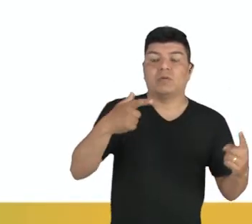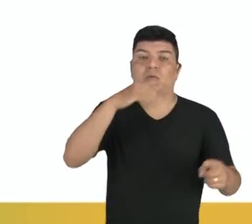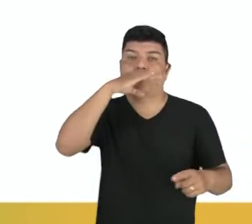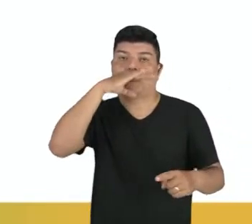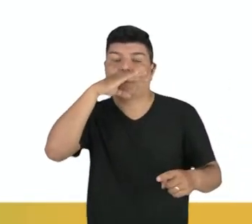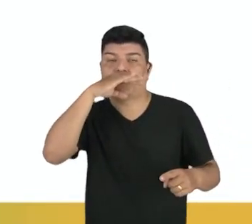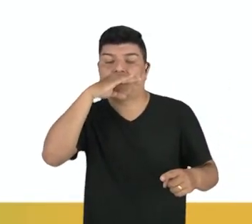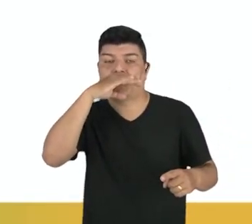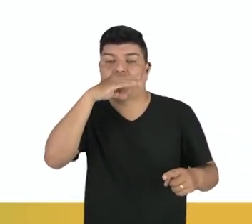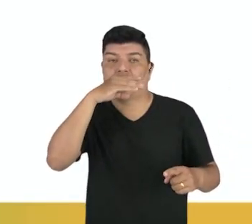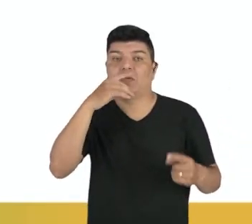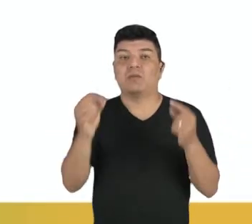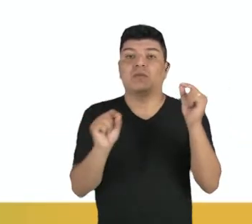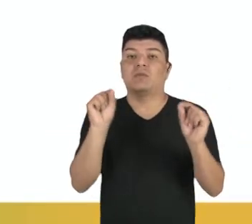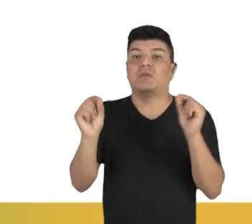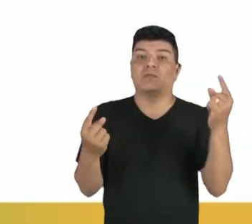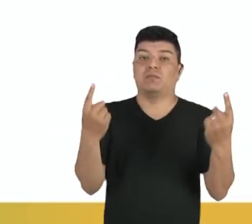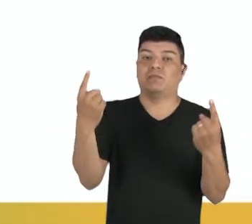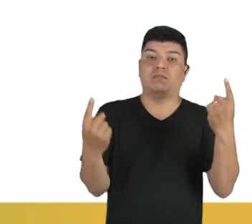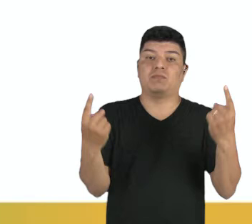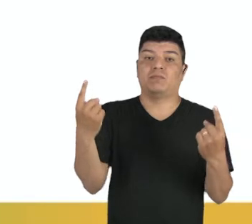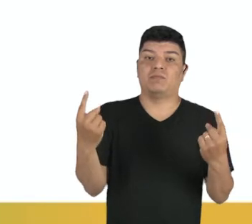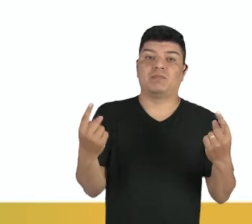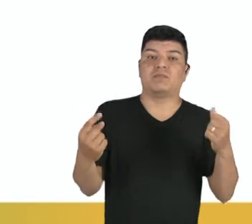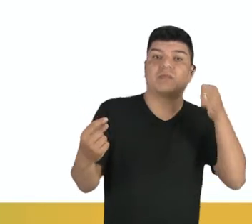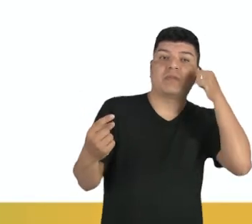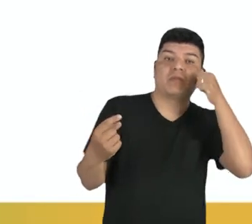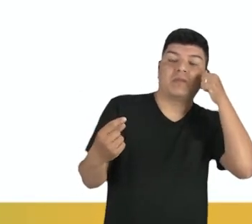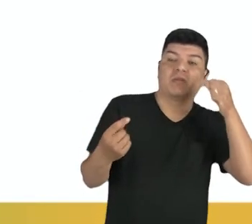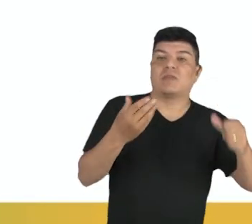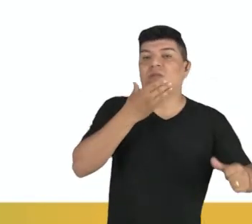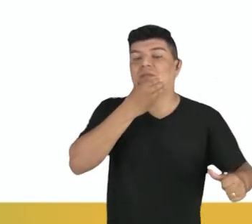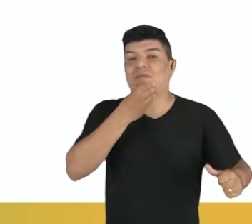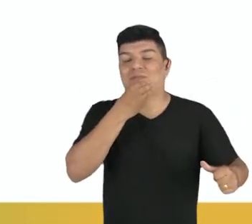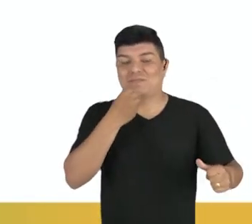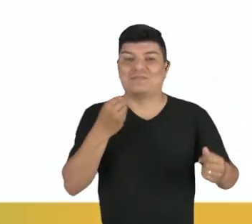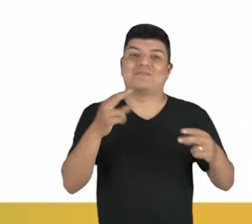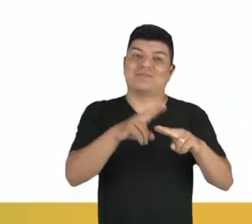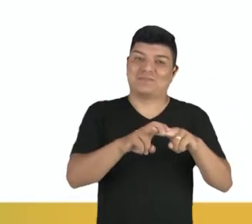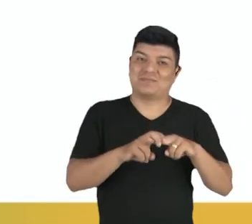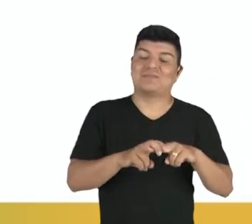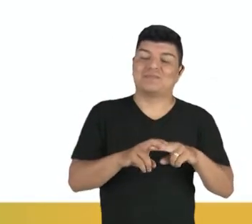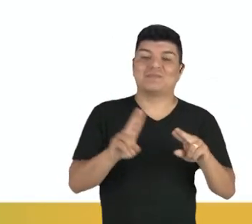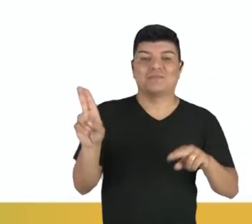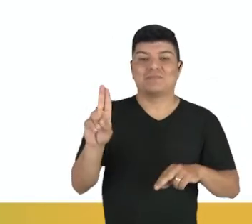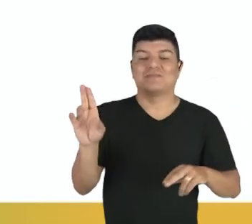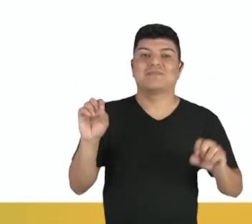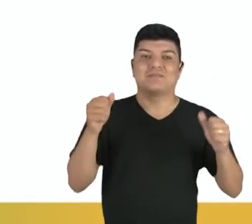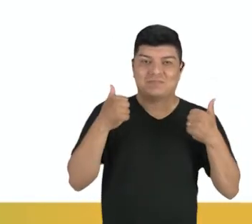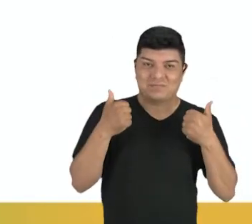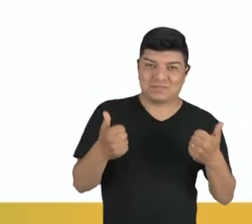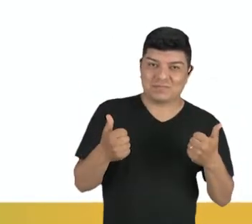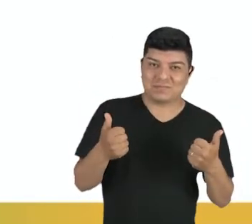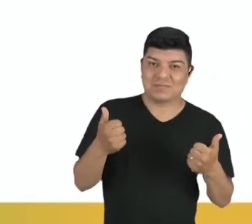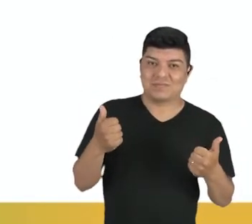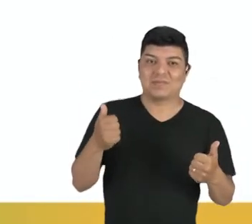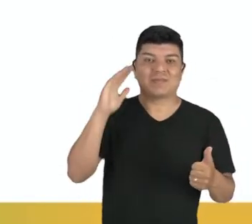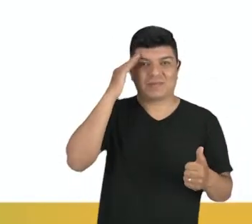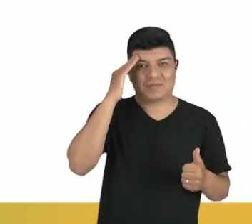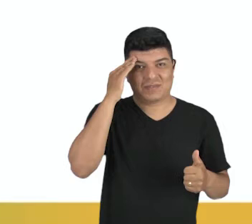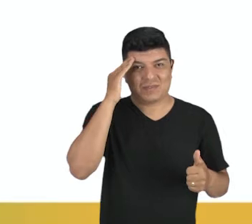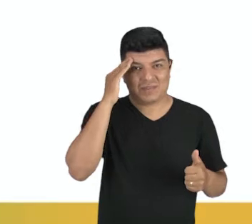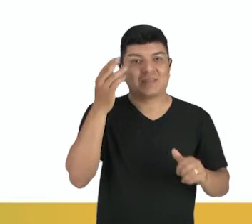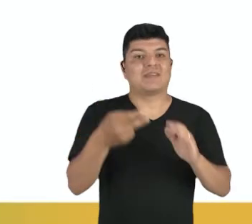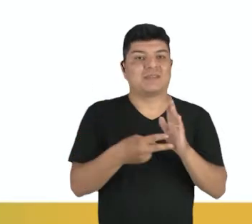como um aquece e o outro esfria, eles colocaram o masculino e feminino nesses dois fenômenos aí. Tranquilo até aqui? Deu para entender